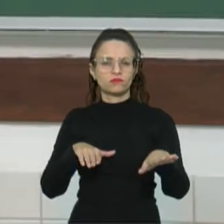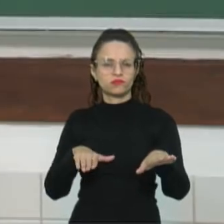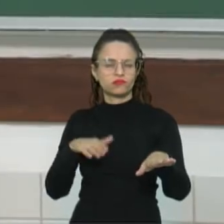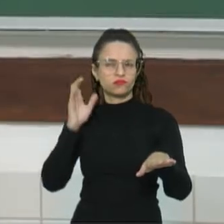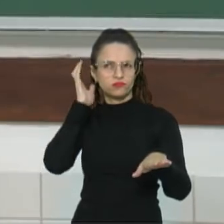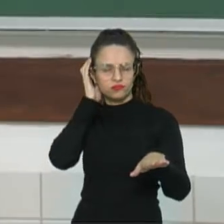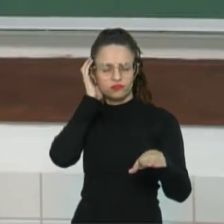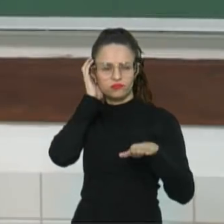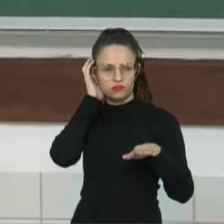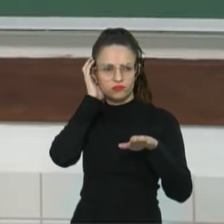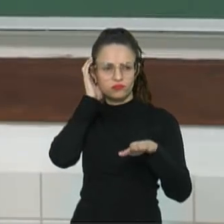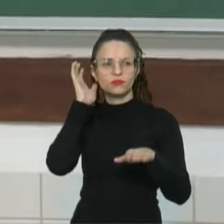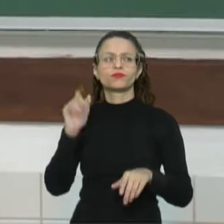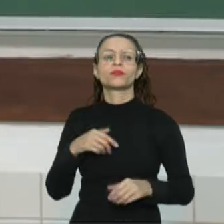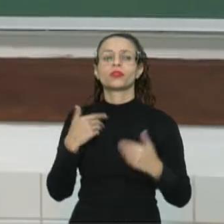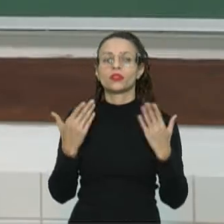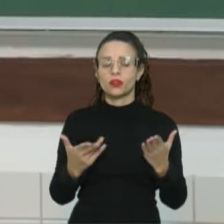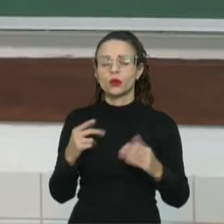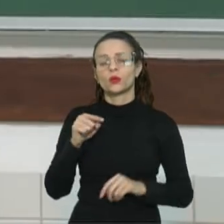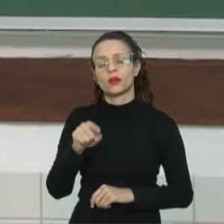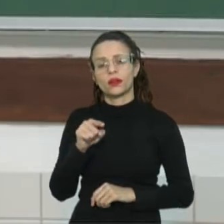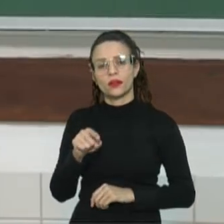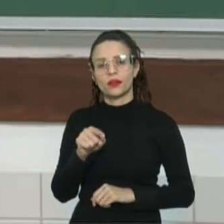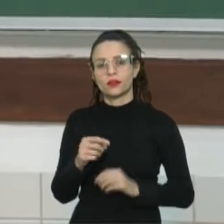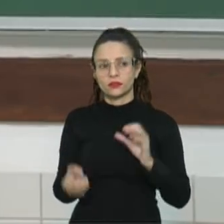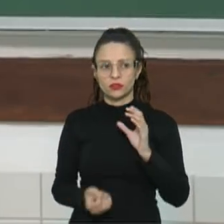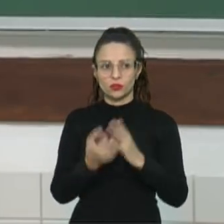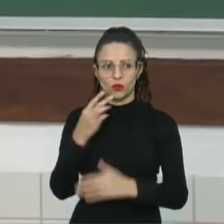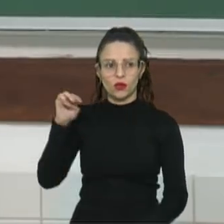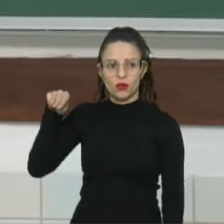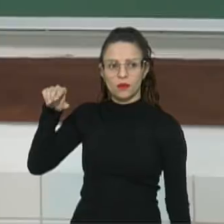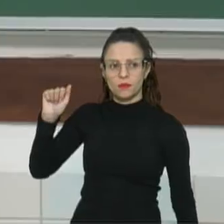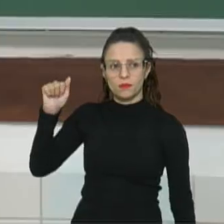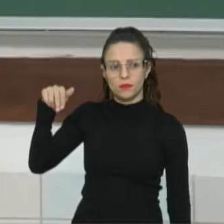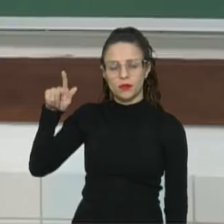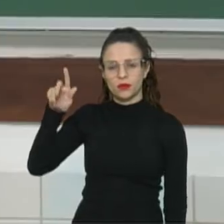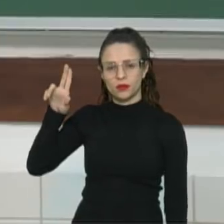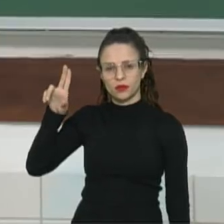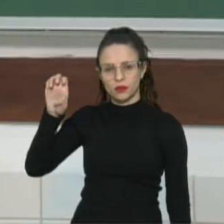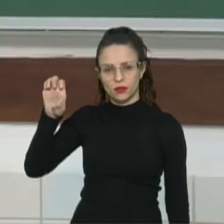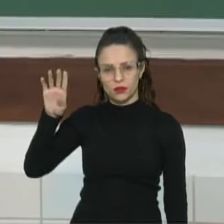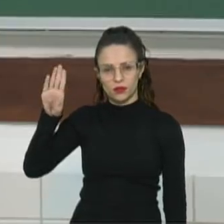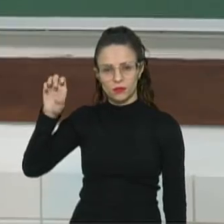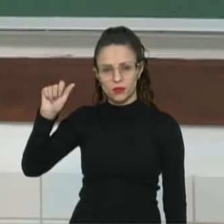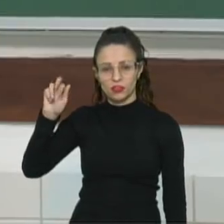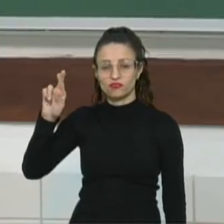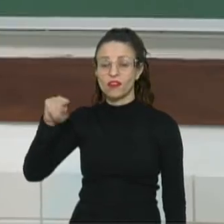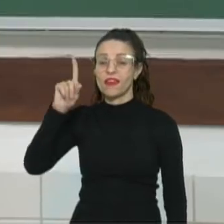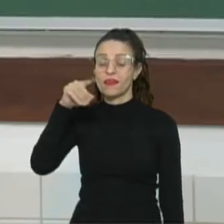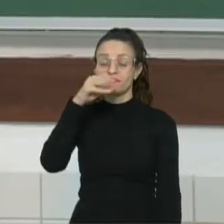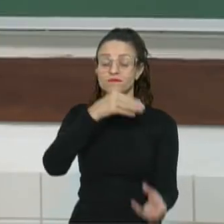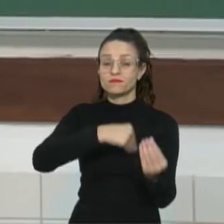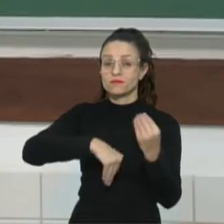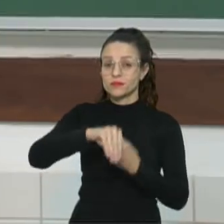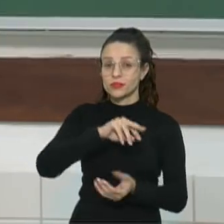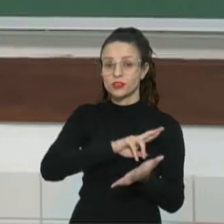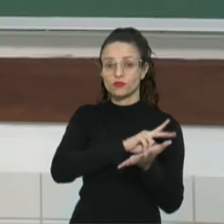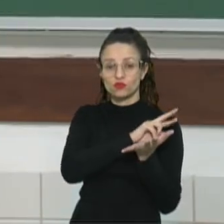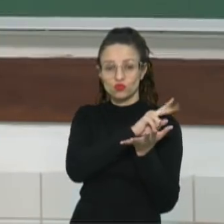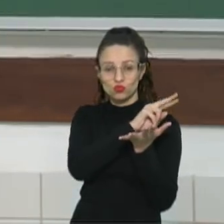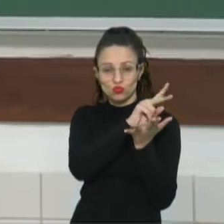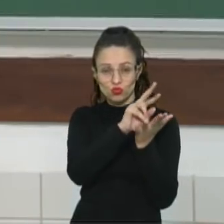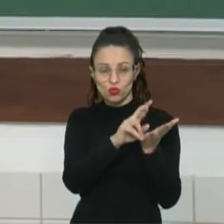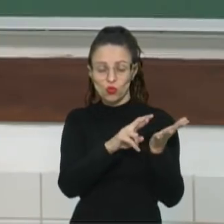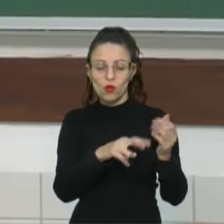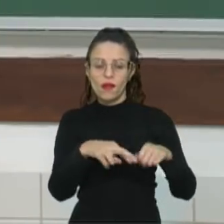o Chico Sainz, ele criou, né, esse Mangue Beat, esse estilo musical, que é a mistura de ritmos